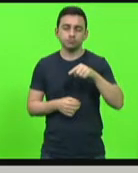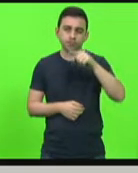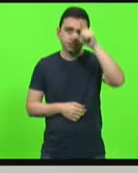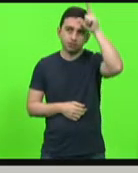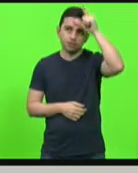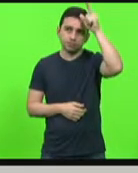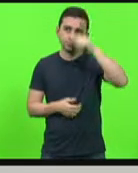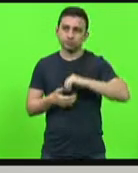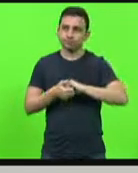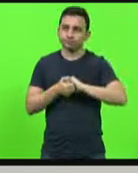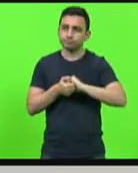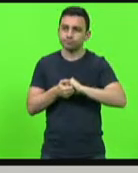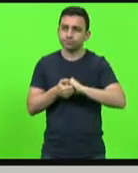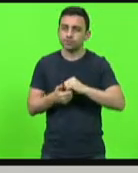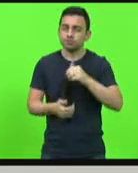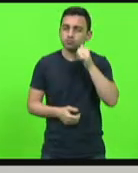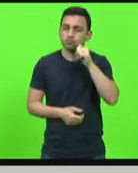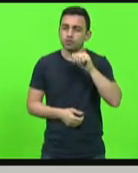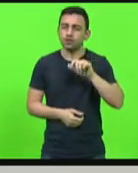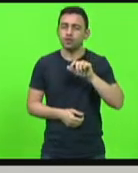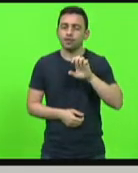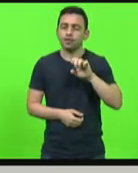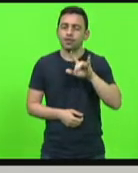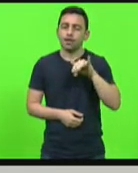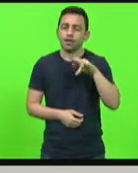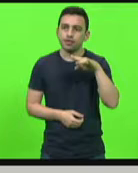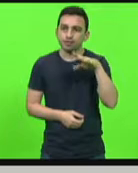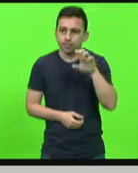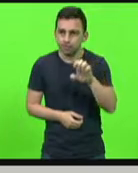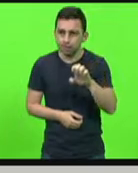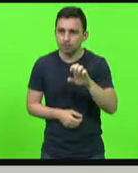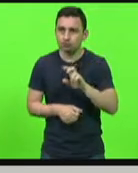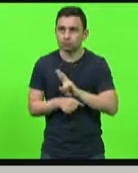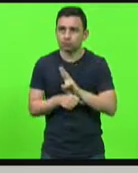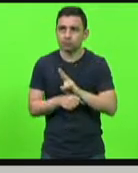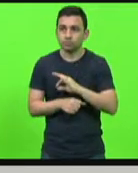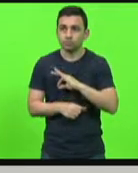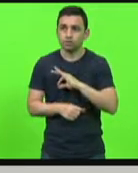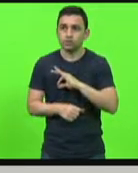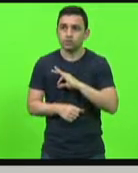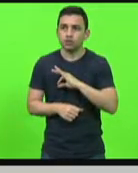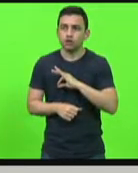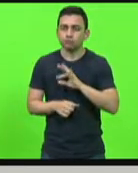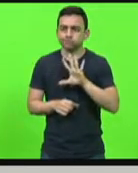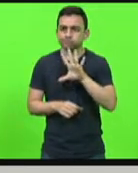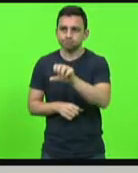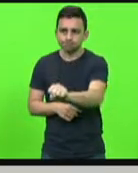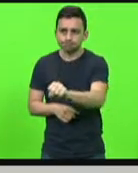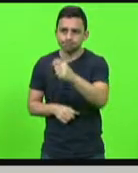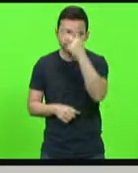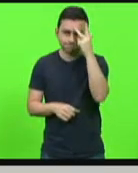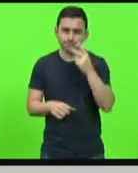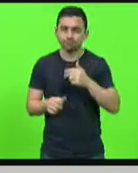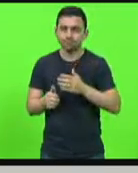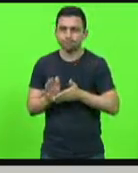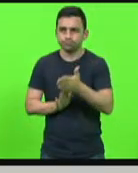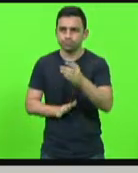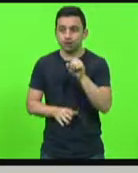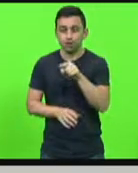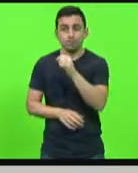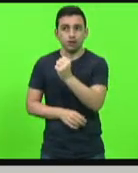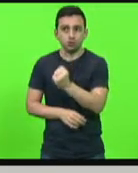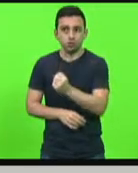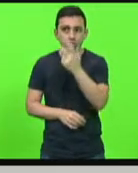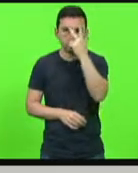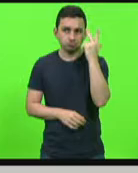Guarda Municipal Eliane Batista, pelo trabalho de busca e prisão de um foragido por crime de homicídio,